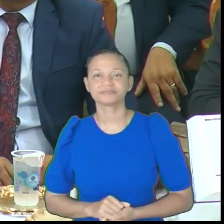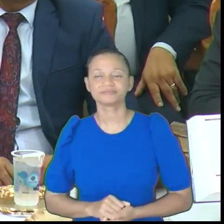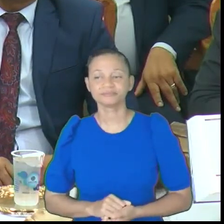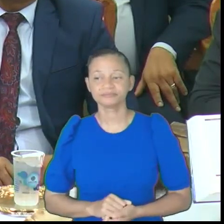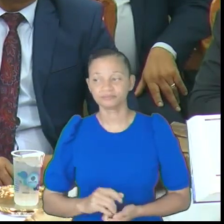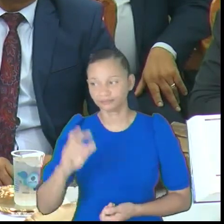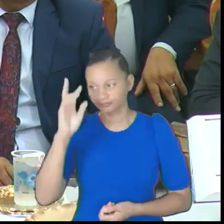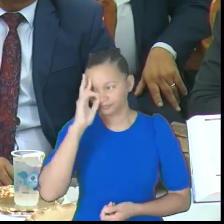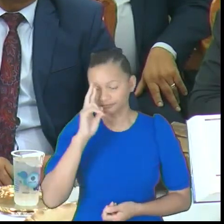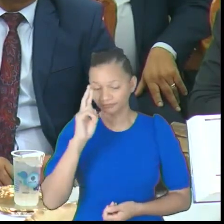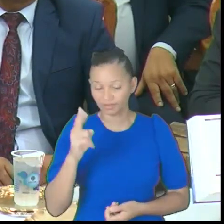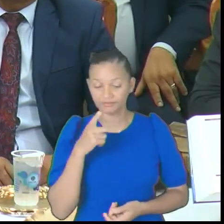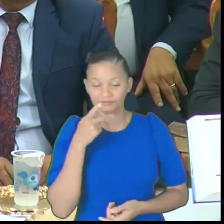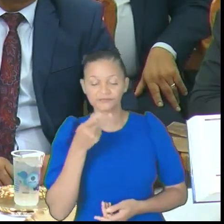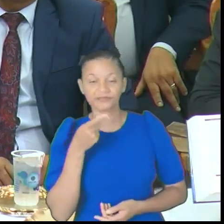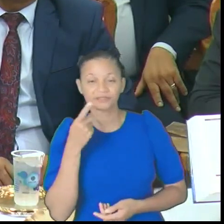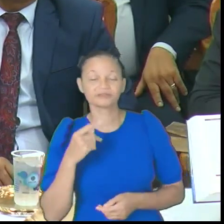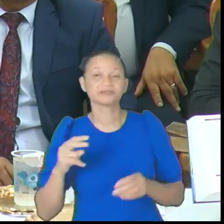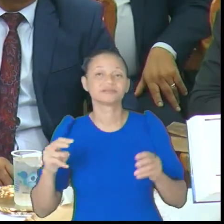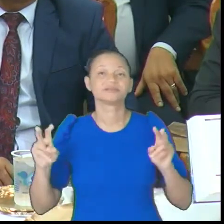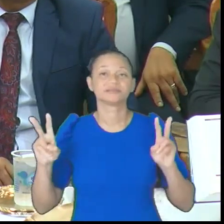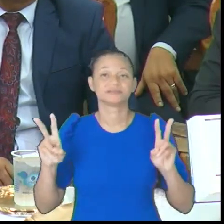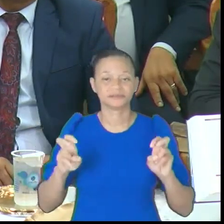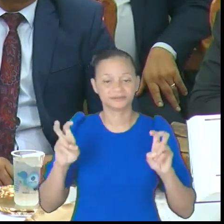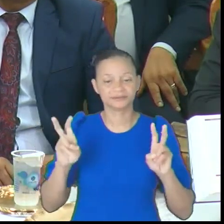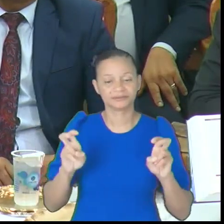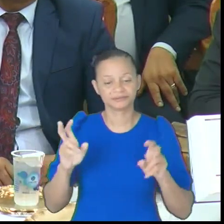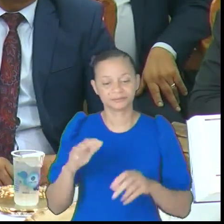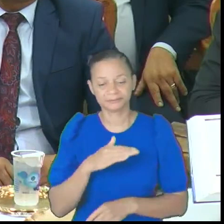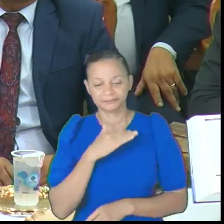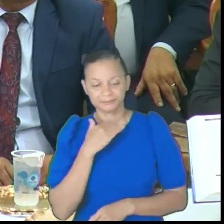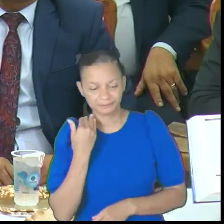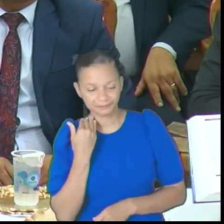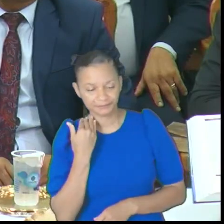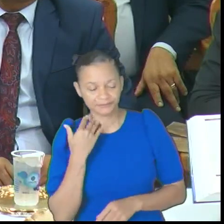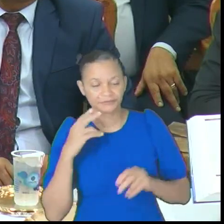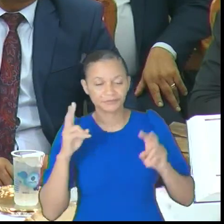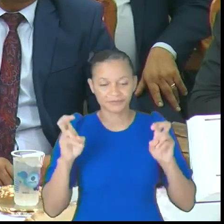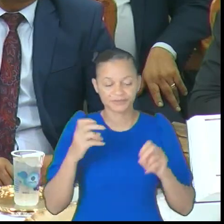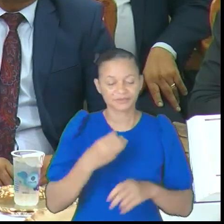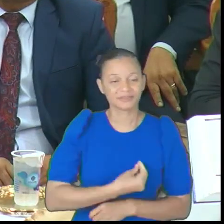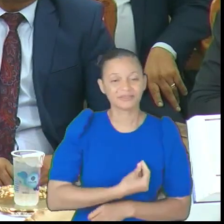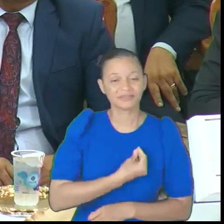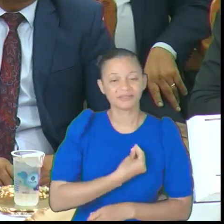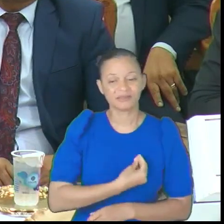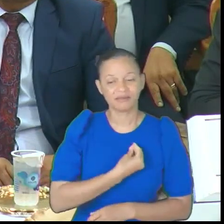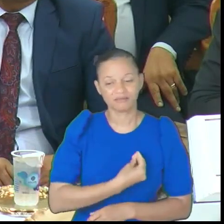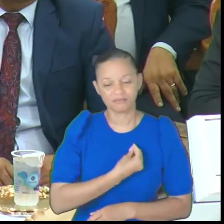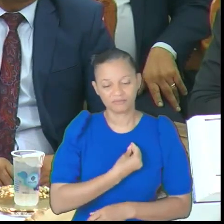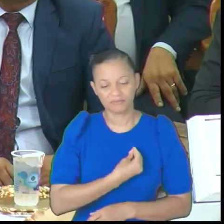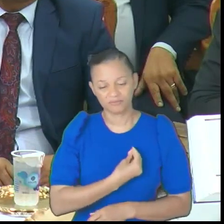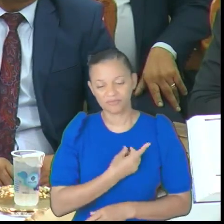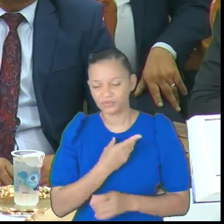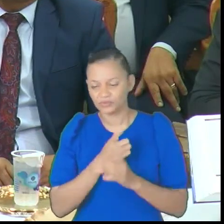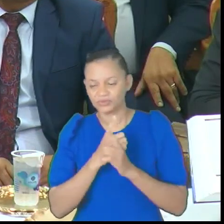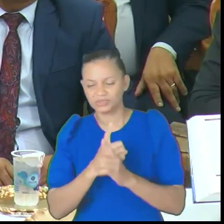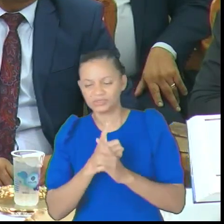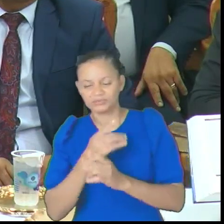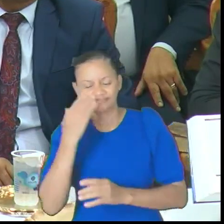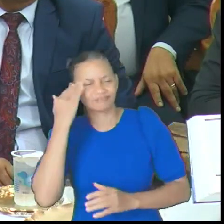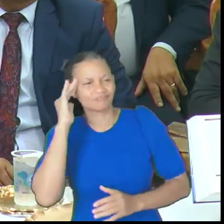Quando o Senhor falava sobre a sua morte e sobre a sua vinda, os discípulos ficaram sem